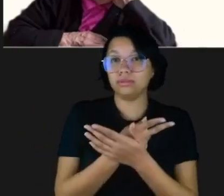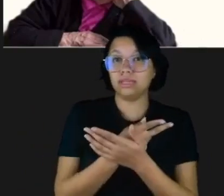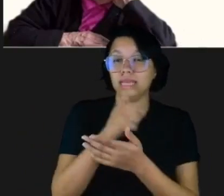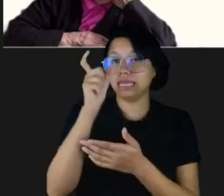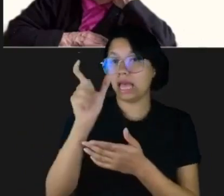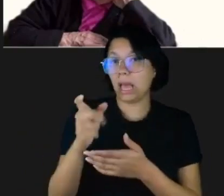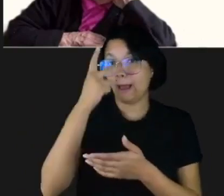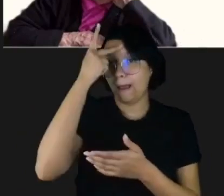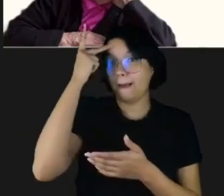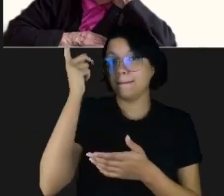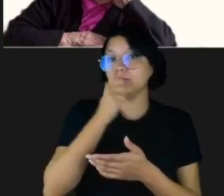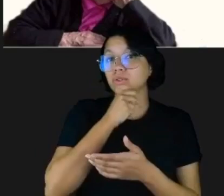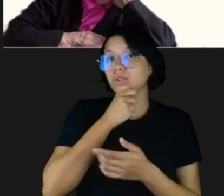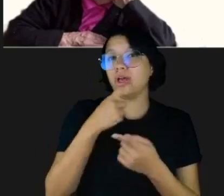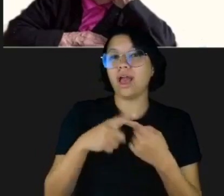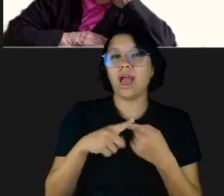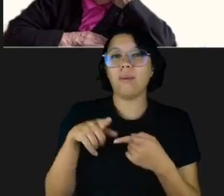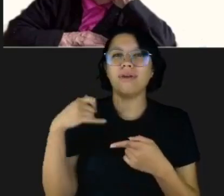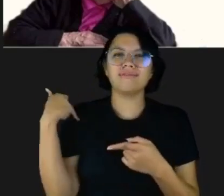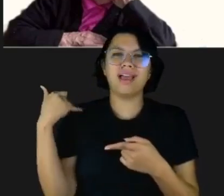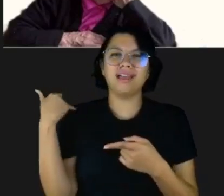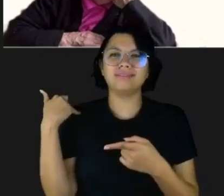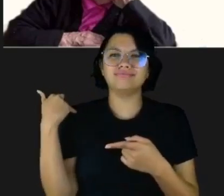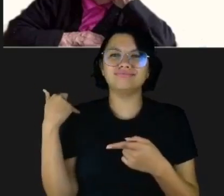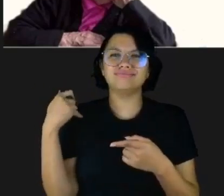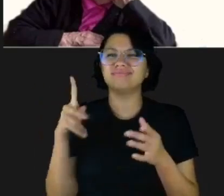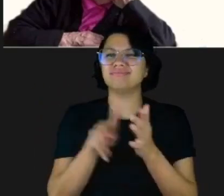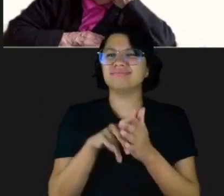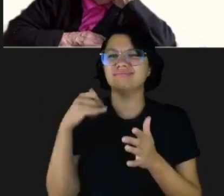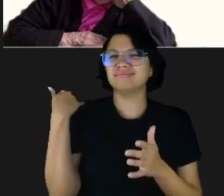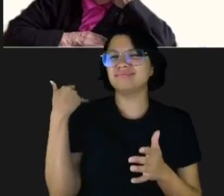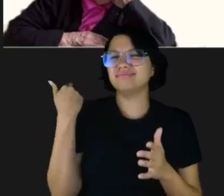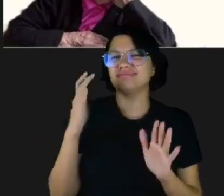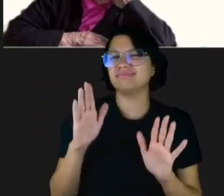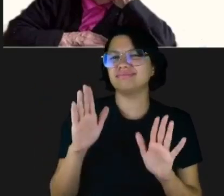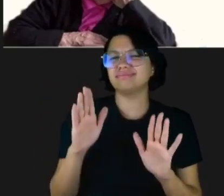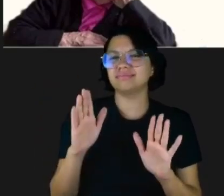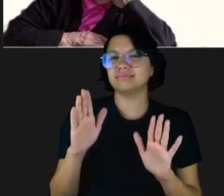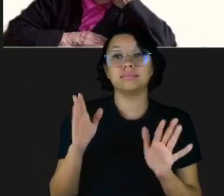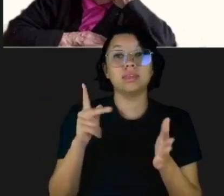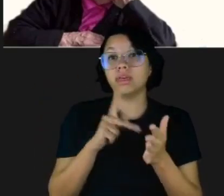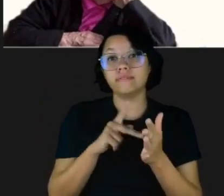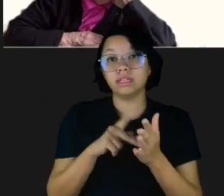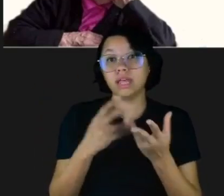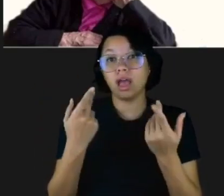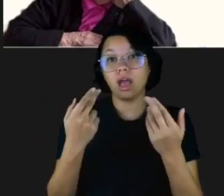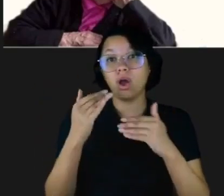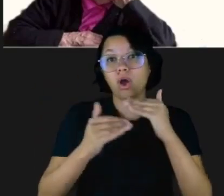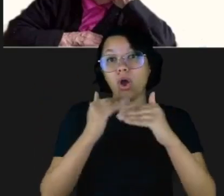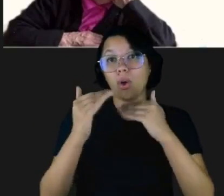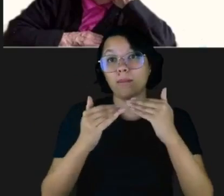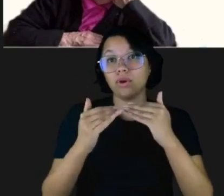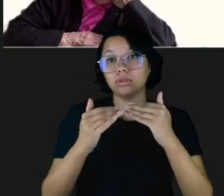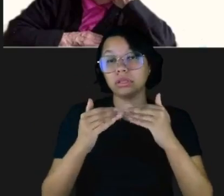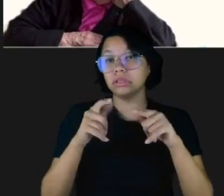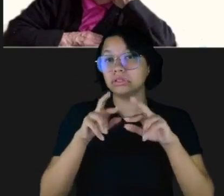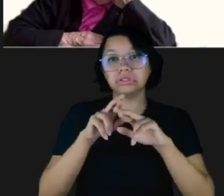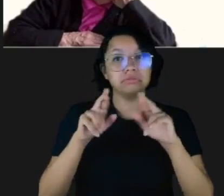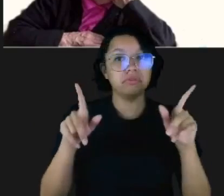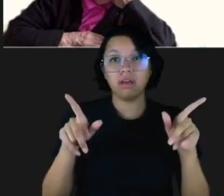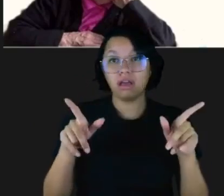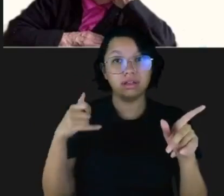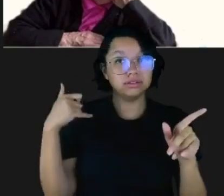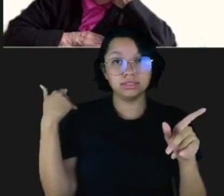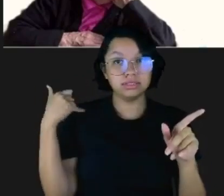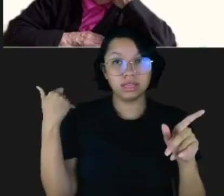pessoa idosa, é porque está velho, é porque é da idade. Né? E, na verdade, é o mesmo processo que acontece indiferente da